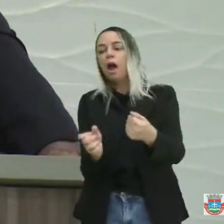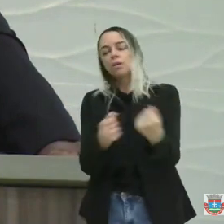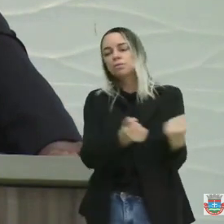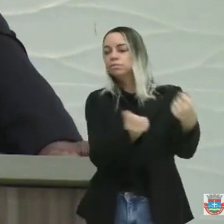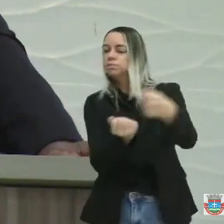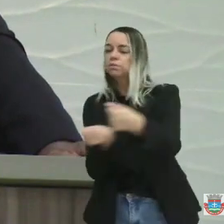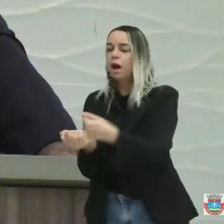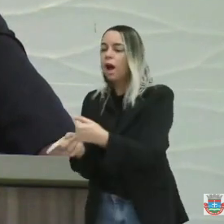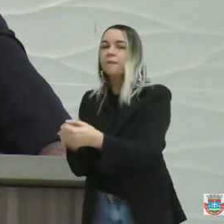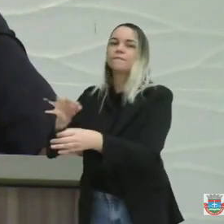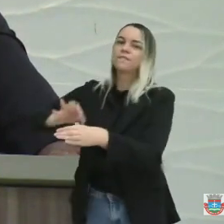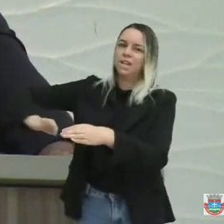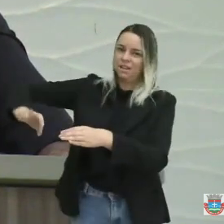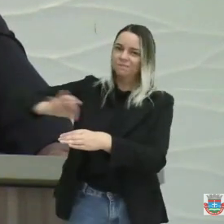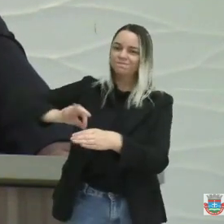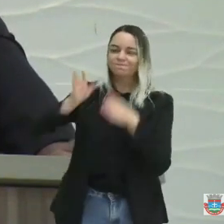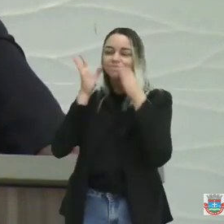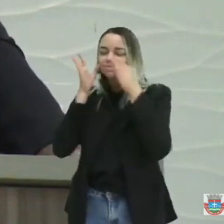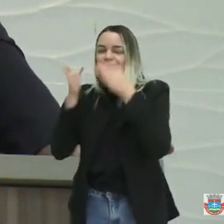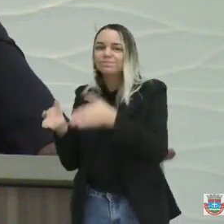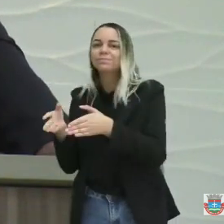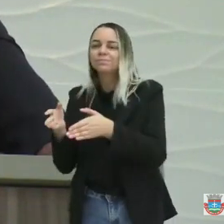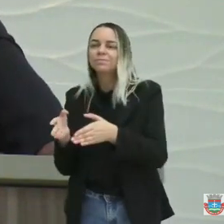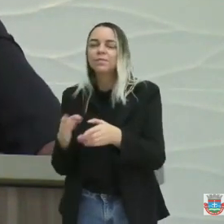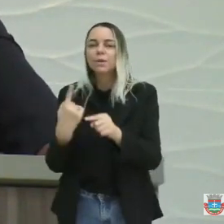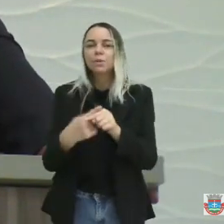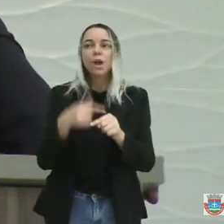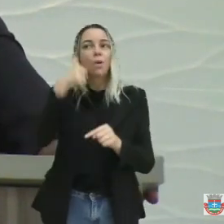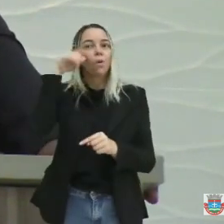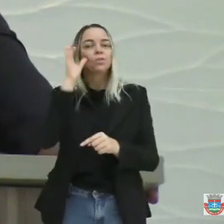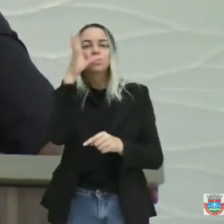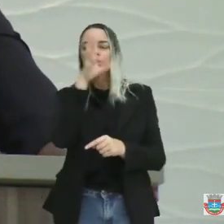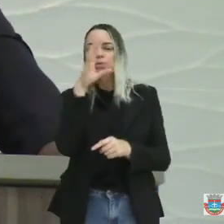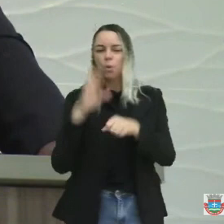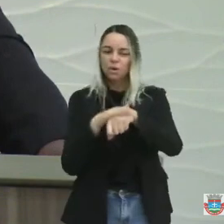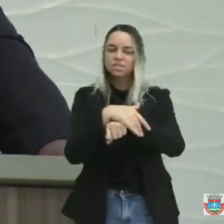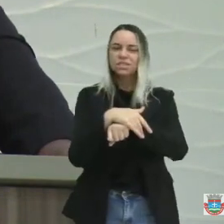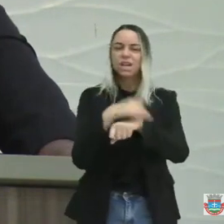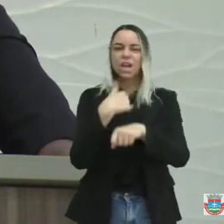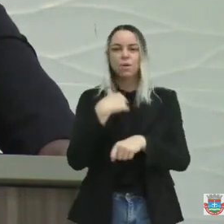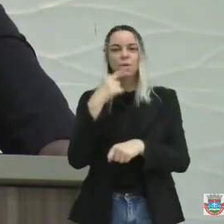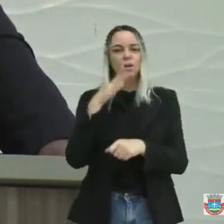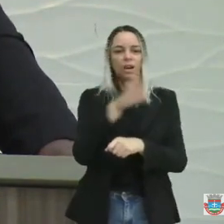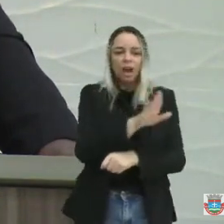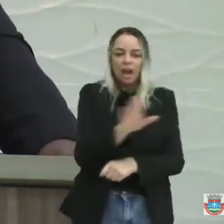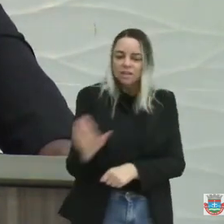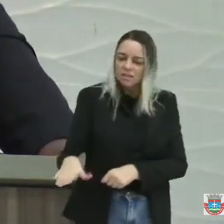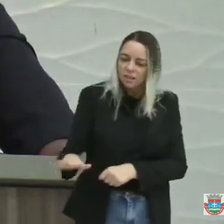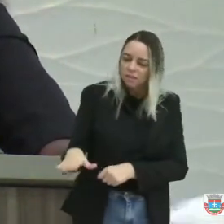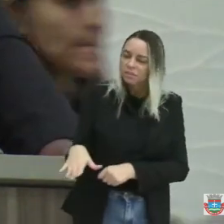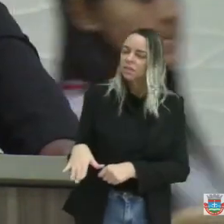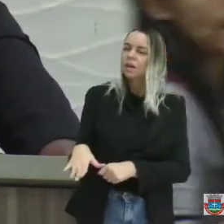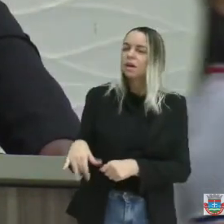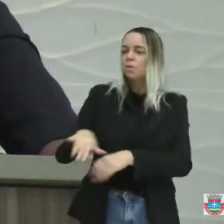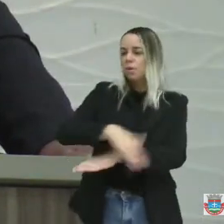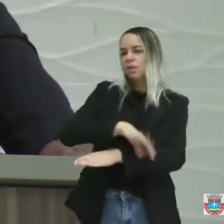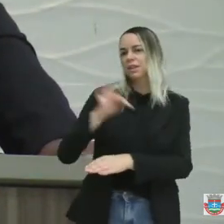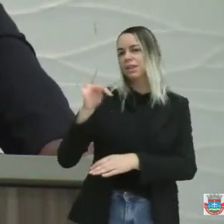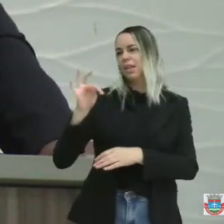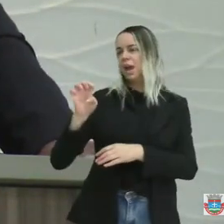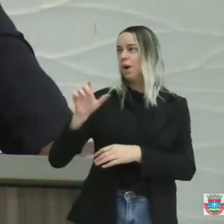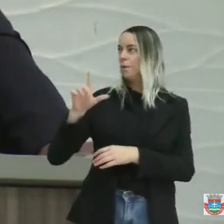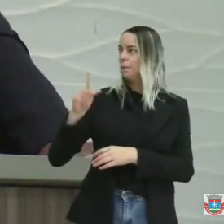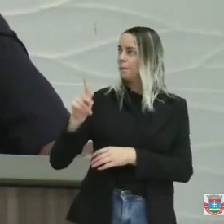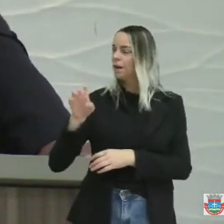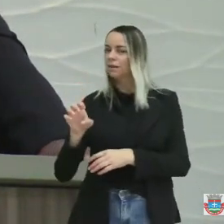Porque ontem à noite, eu vim trazer aqui uma criança, da porta da criança, na Rua da Telpe, a chegar